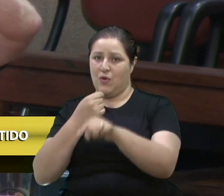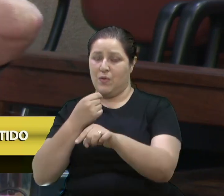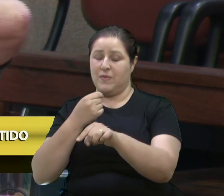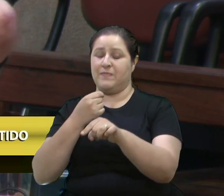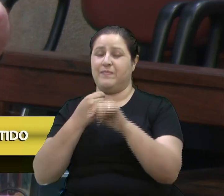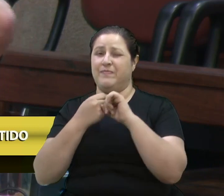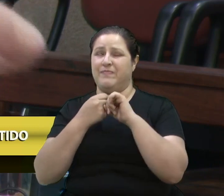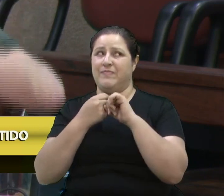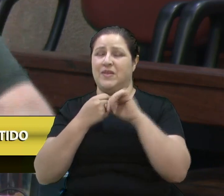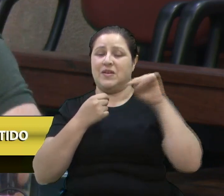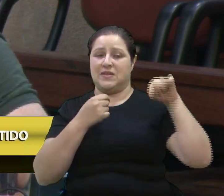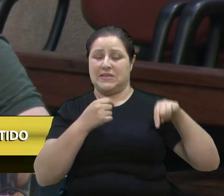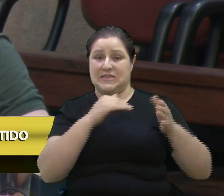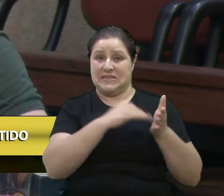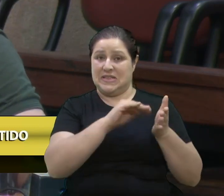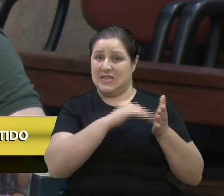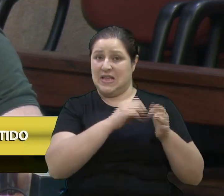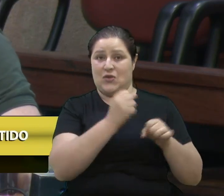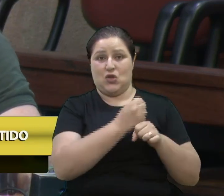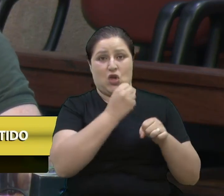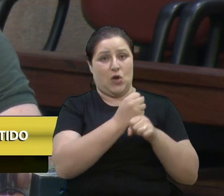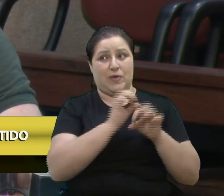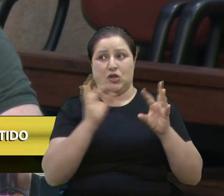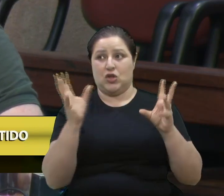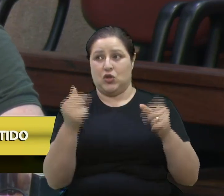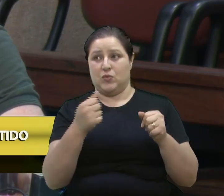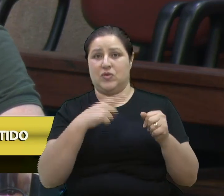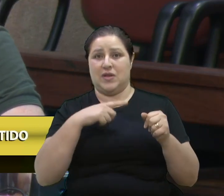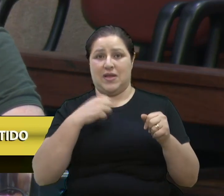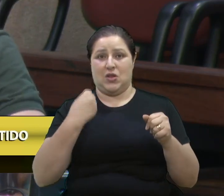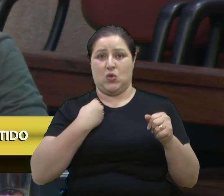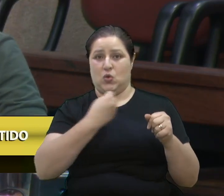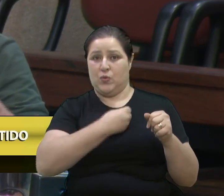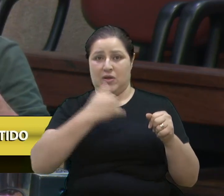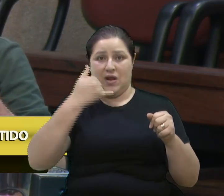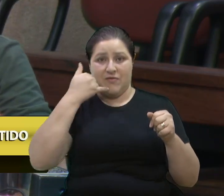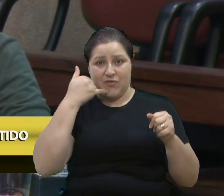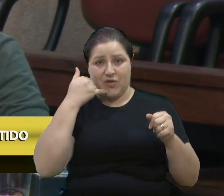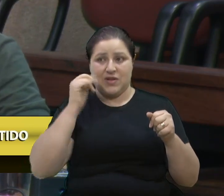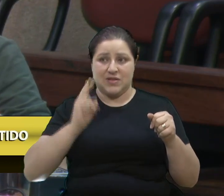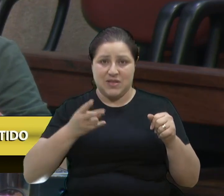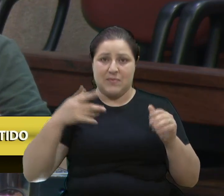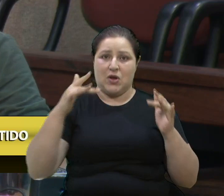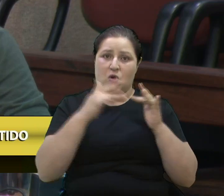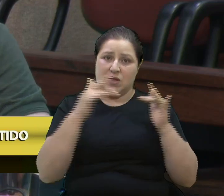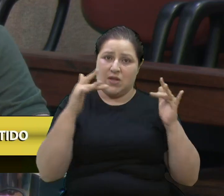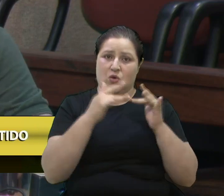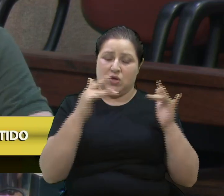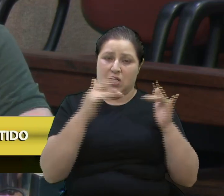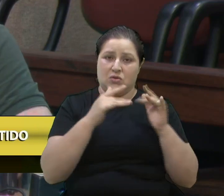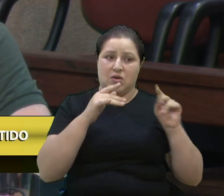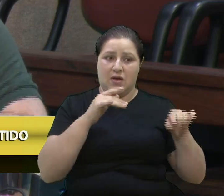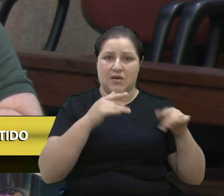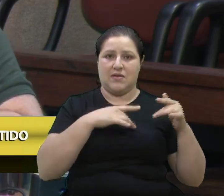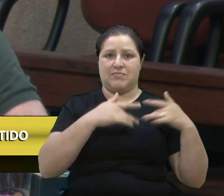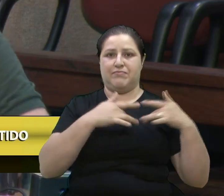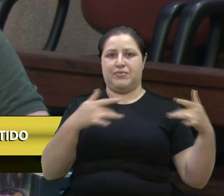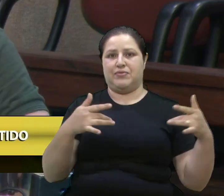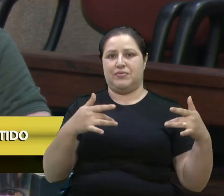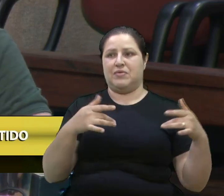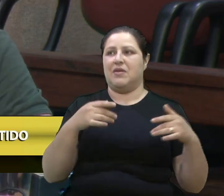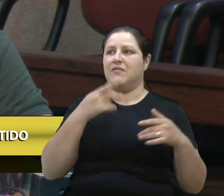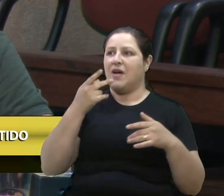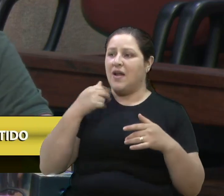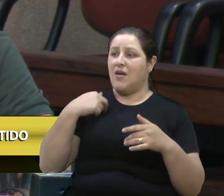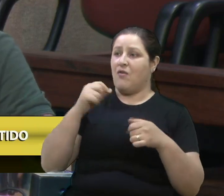pede para ele, eu acho que é o secretário mais requisitado aqui da casa, ele está sempre com aquela... Ele diz, a gente faz o que a gente